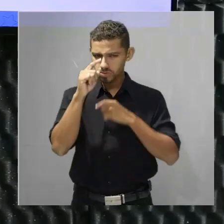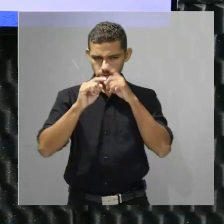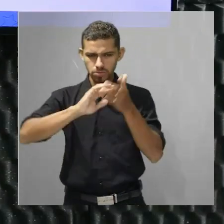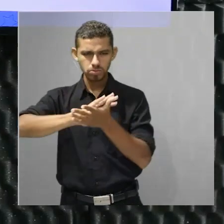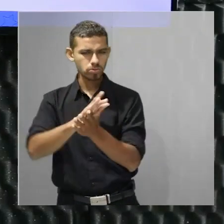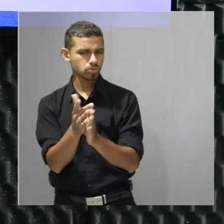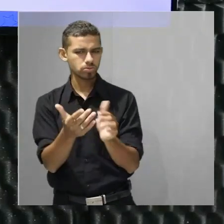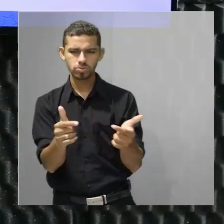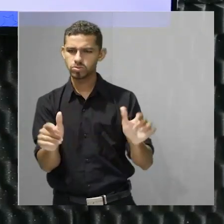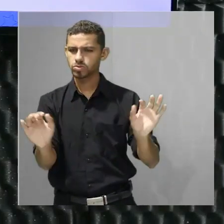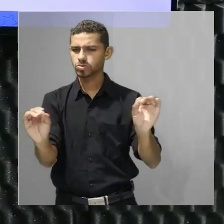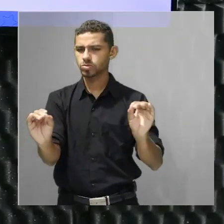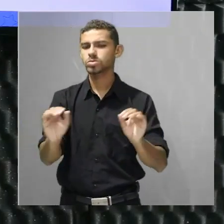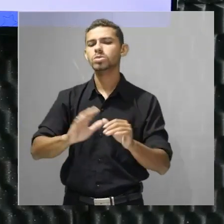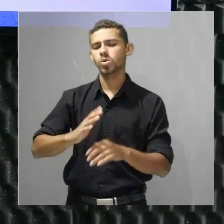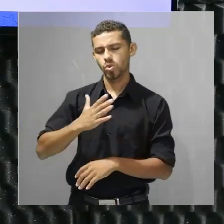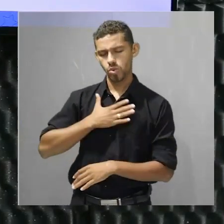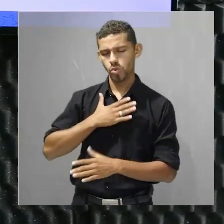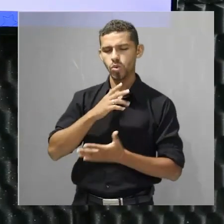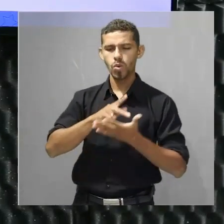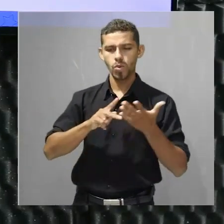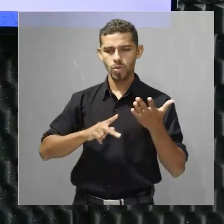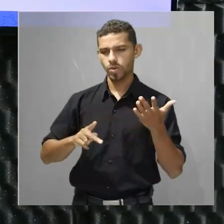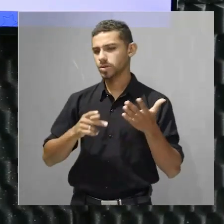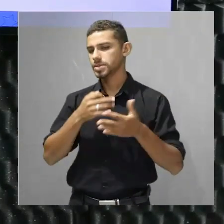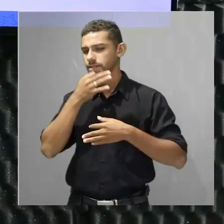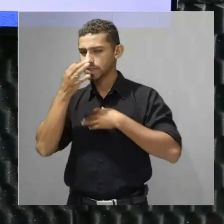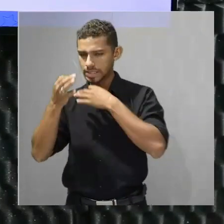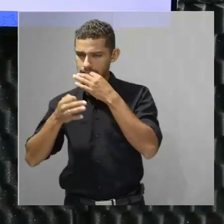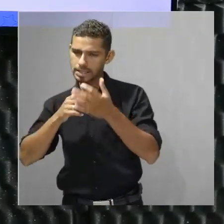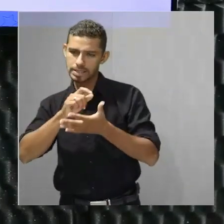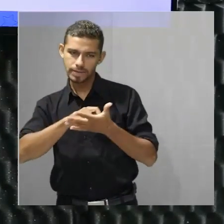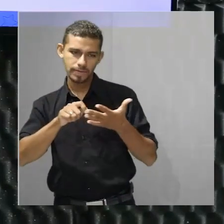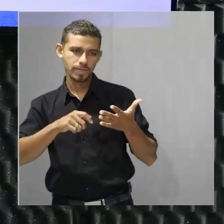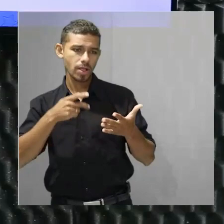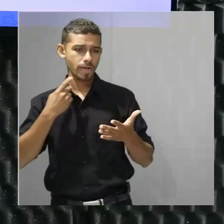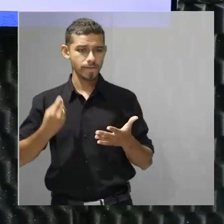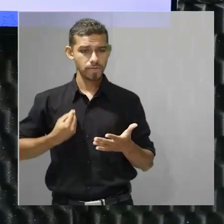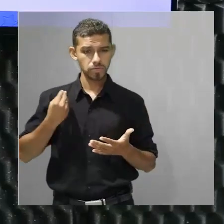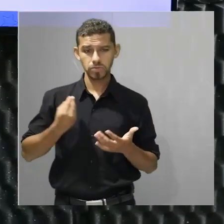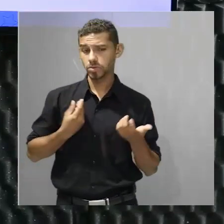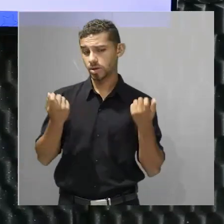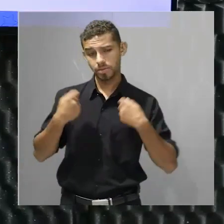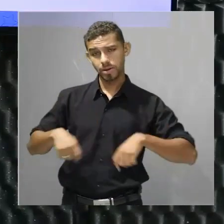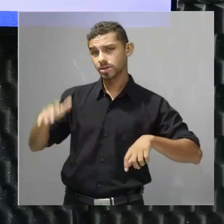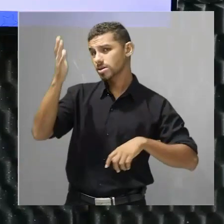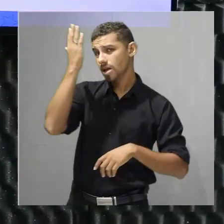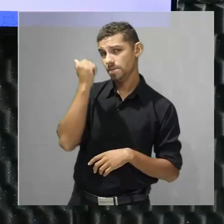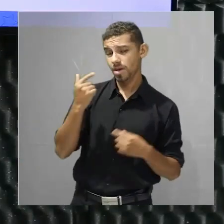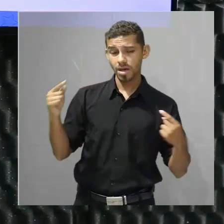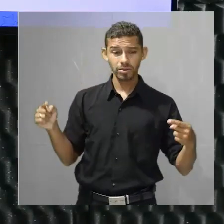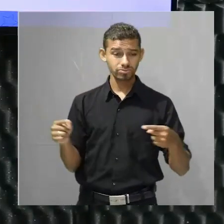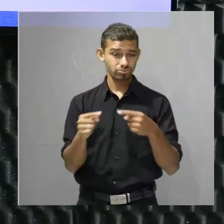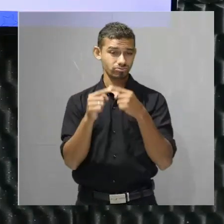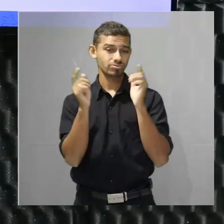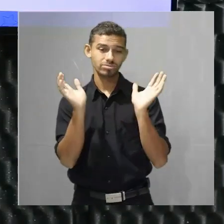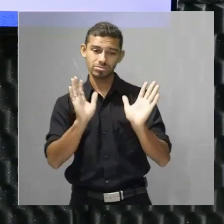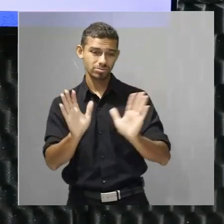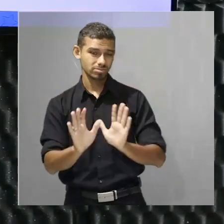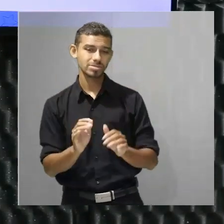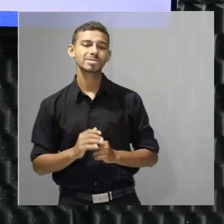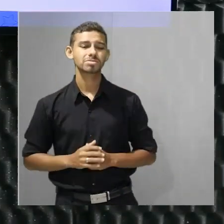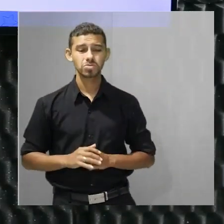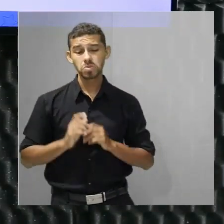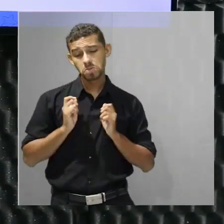de poesia escrita falada e vivida nem precisa saber queimar pode ser triste